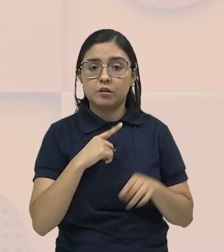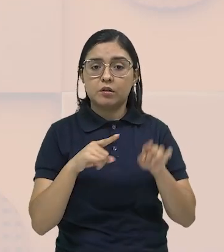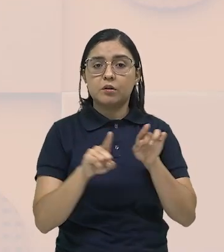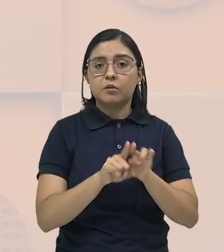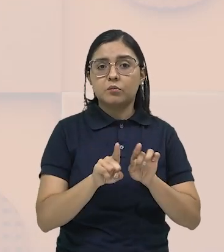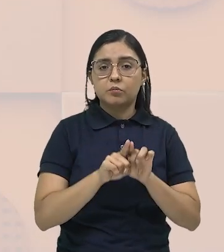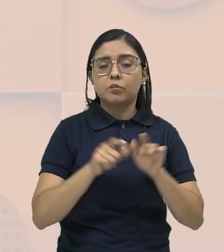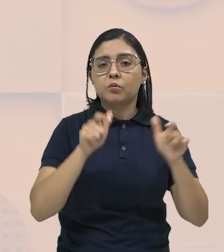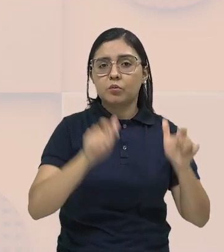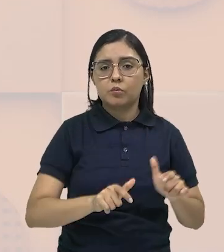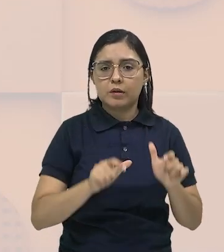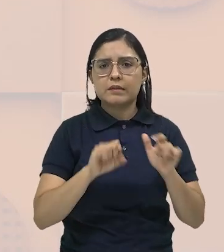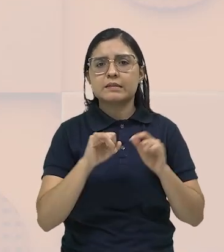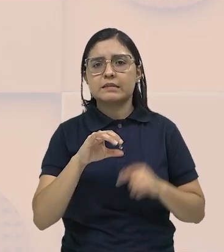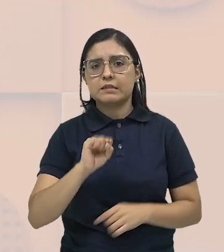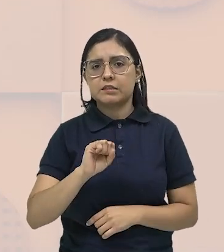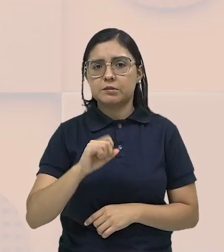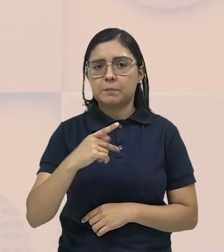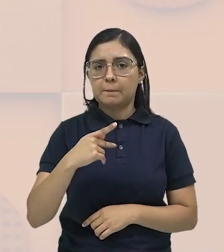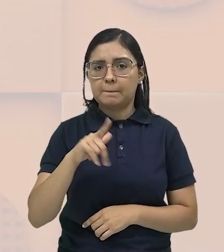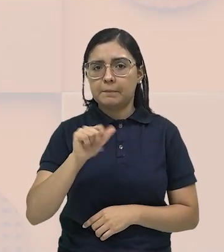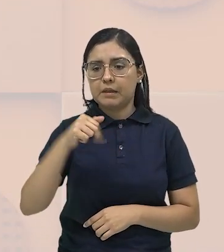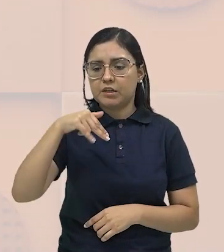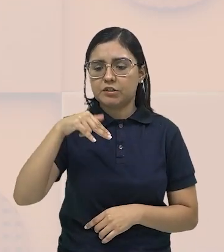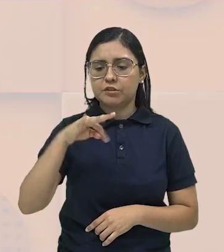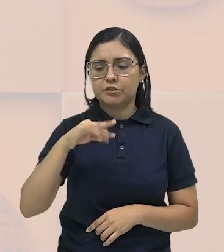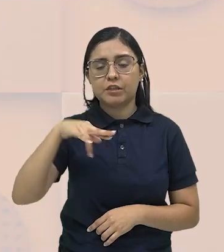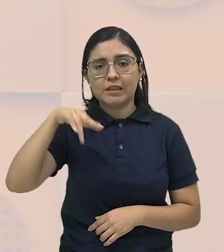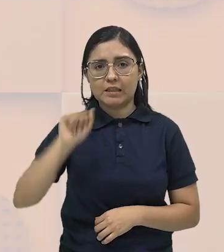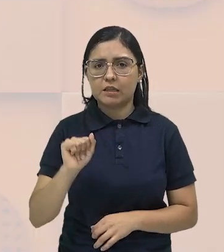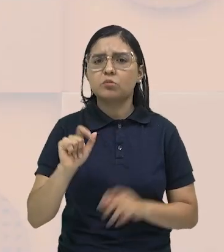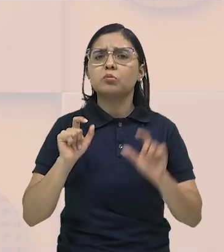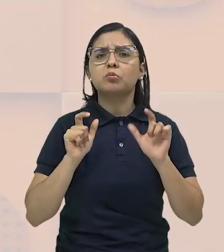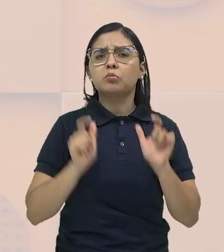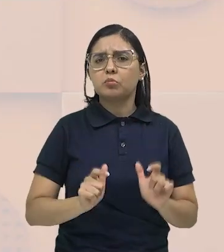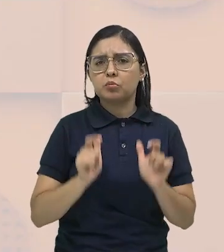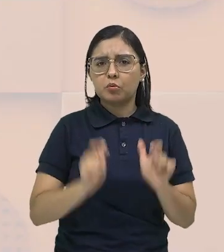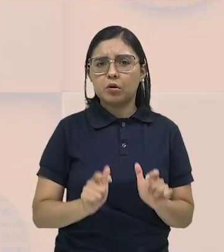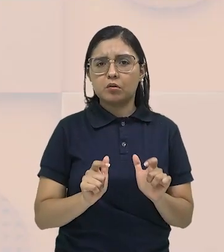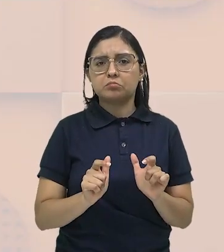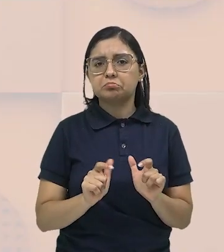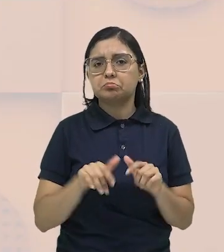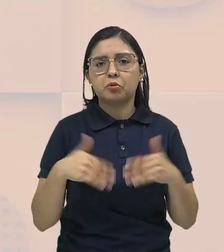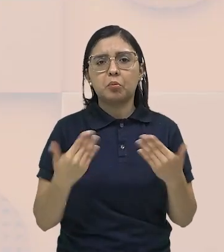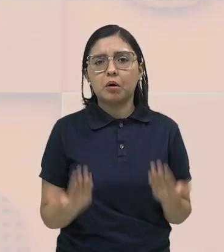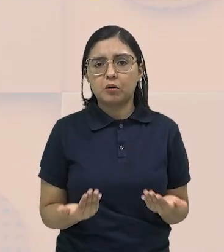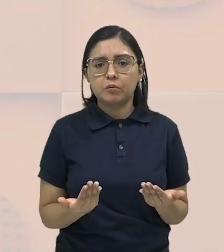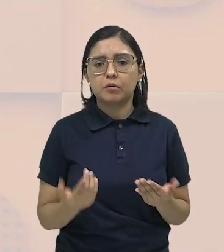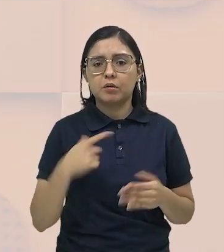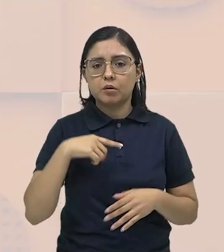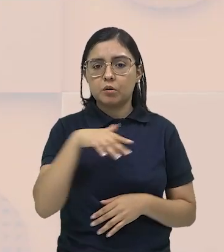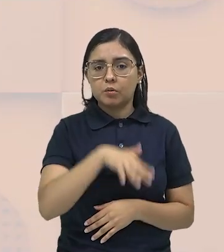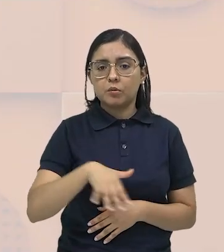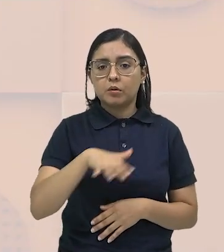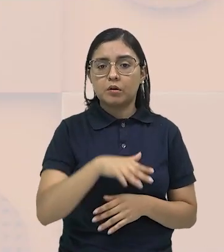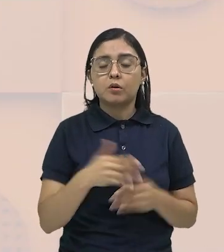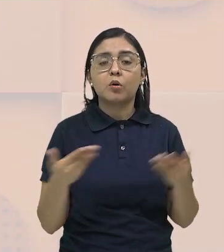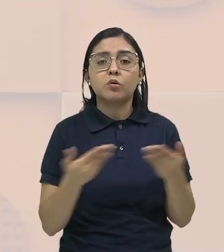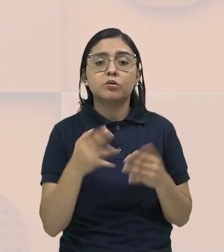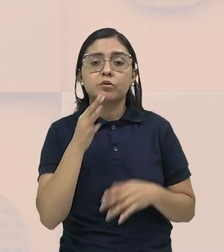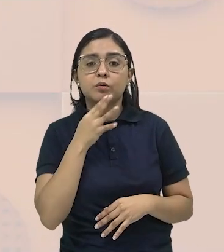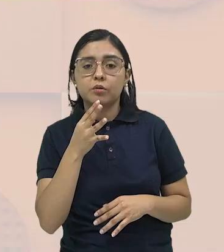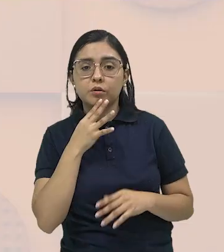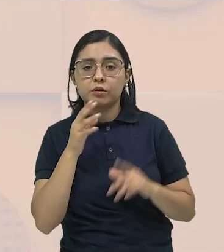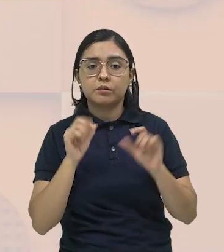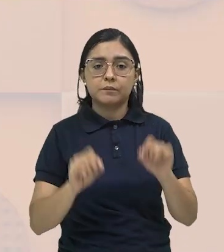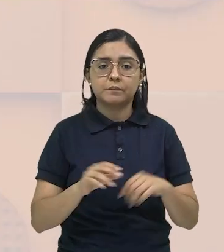Cisplatina. Ah, professora, mas onde é que era esse local? Que local é esse? Cisplatina é o território que a gente conhece hoje